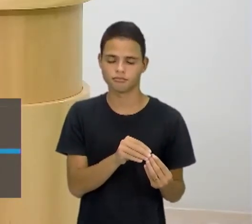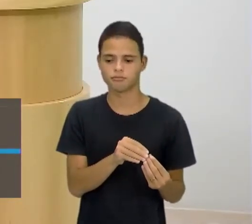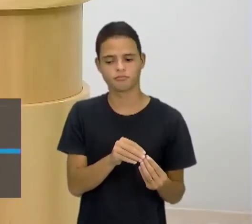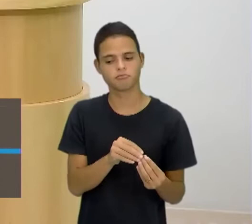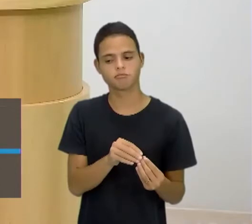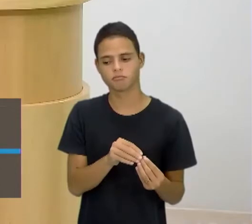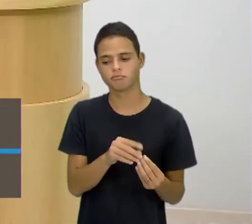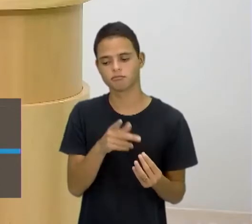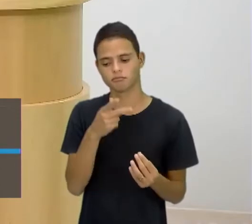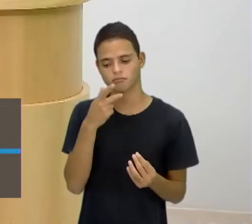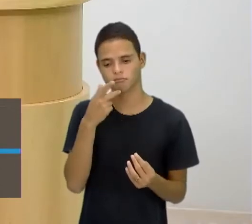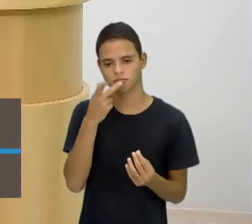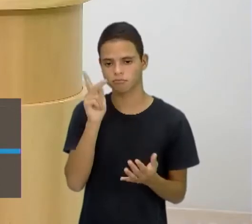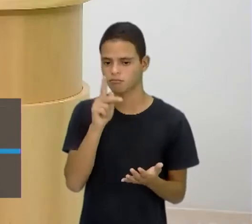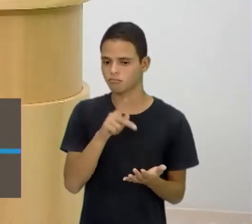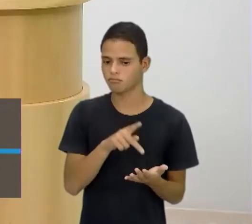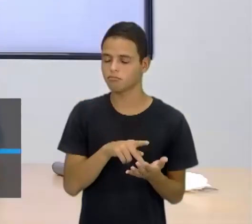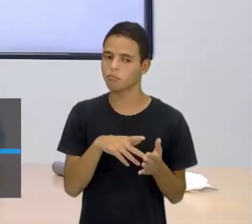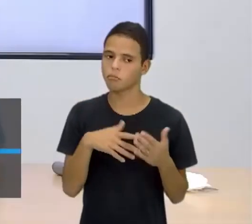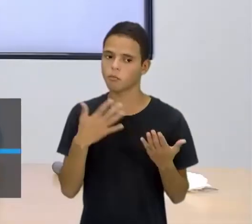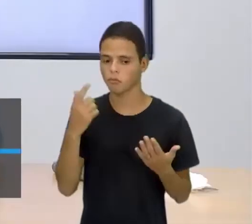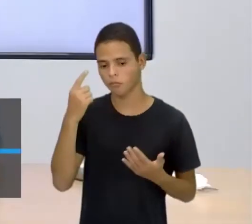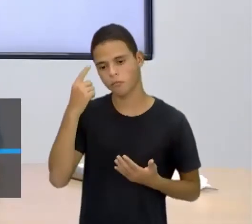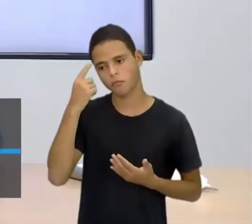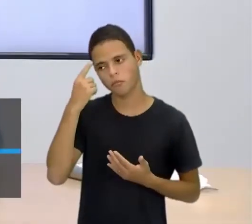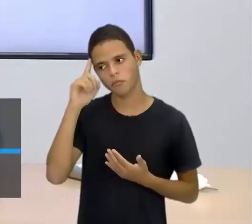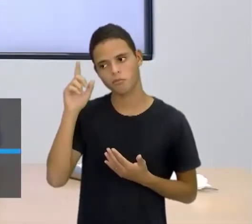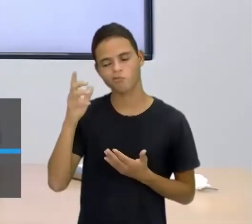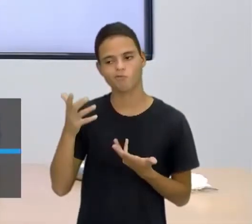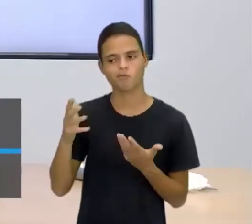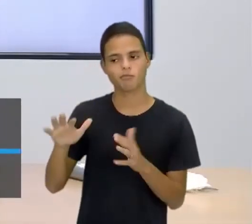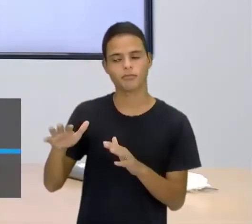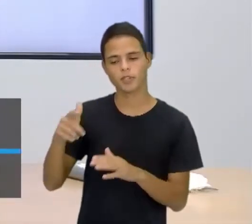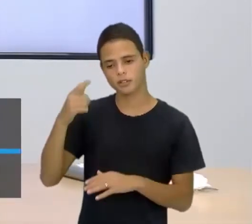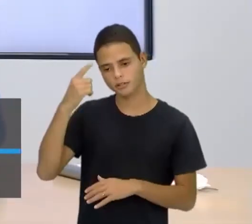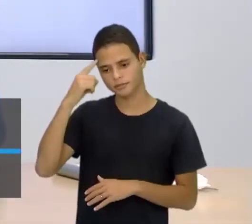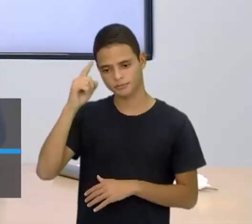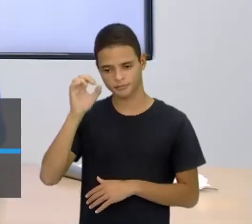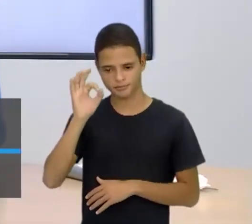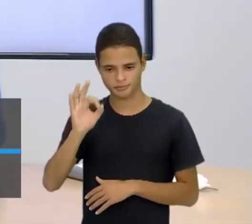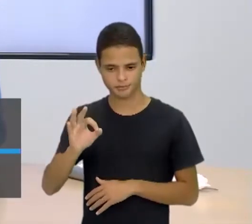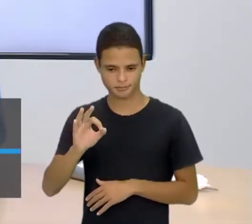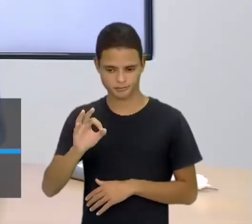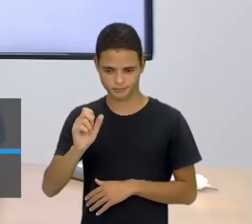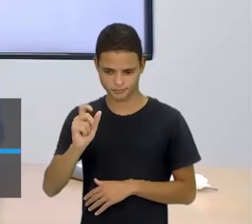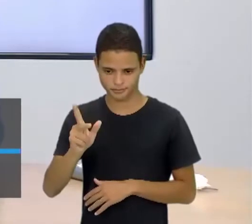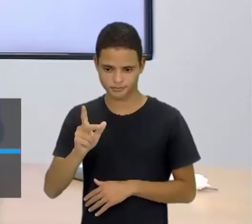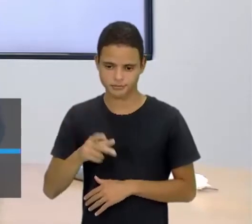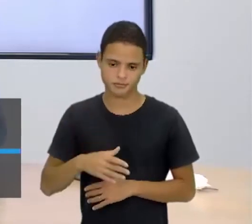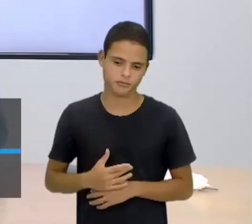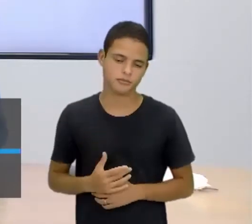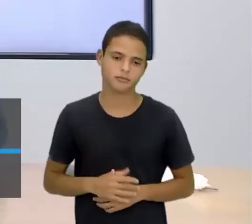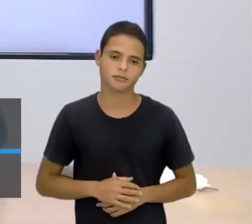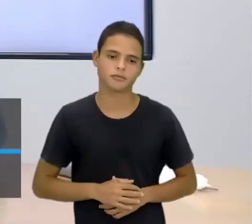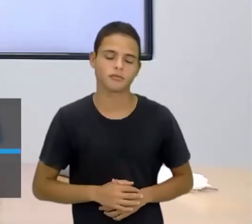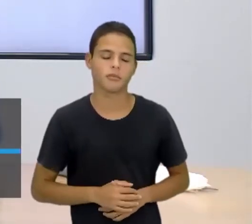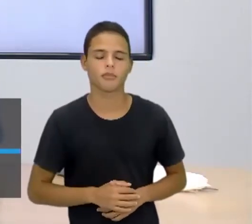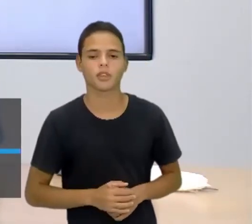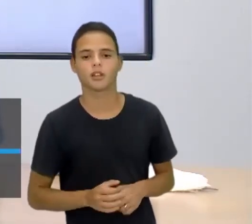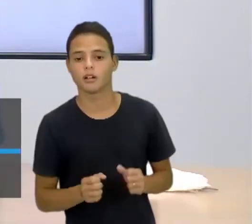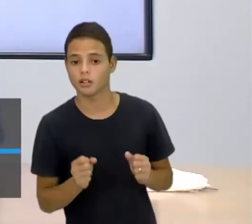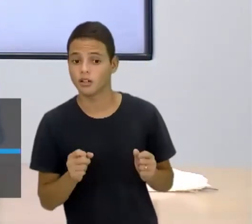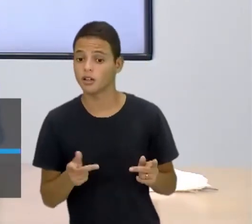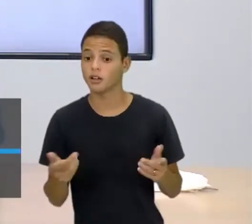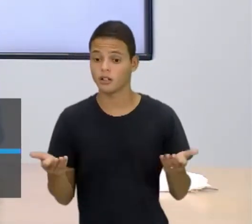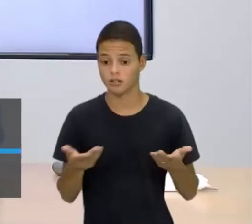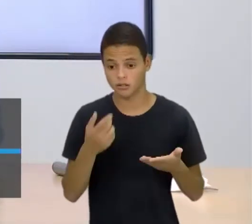confirmar, né, no caso, ou refutar aquela ideia. Então, ficou bem claro aí para vocês esta questão. Na sequência, então, nós vamos fazer a leitura